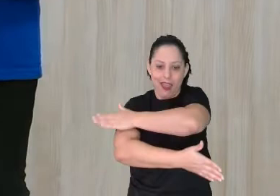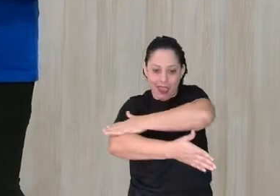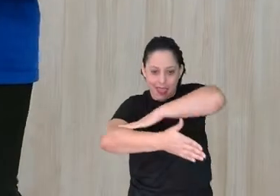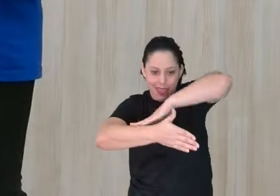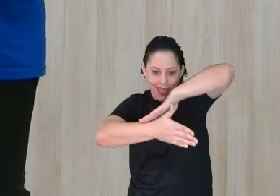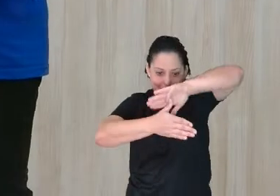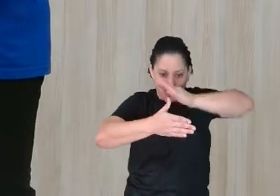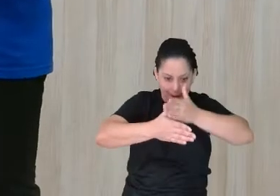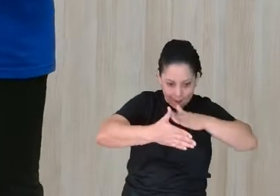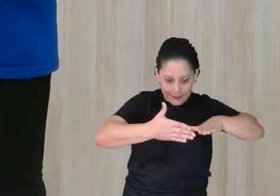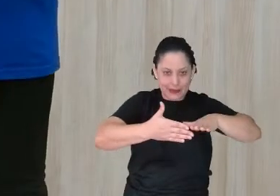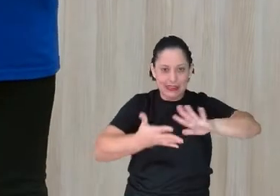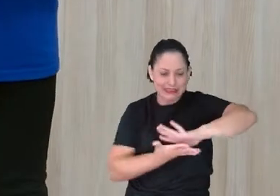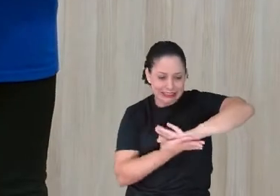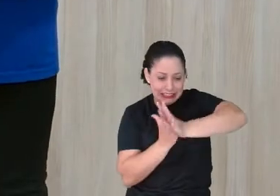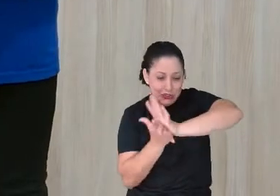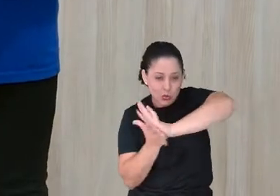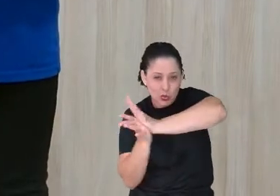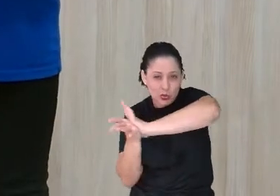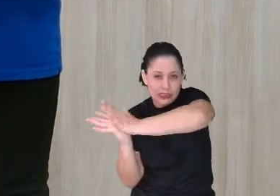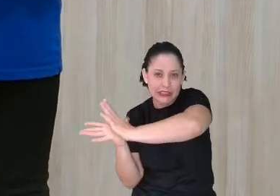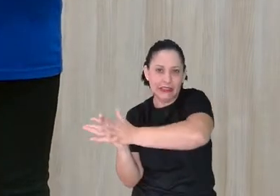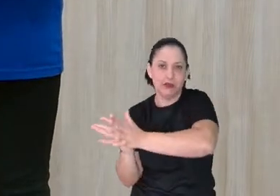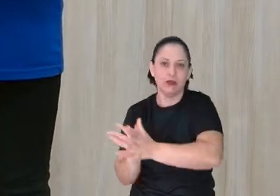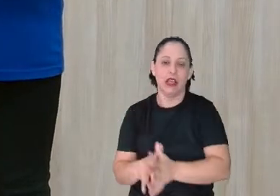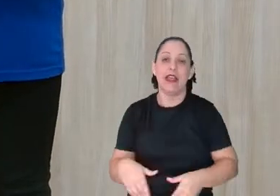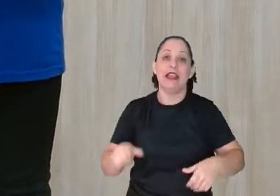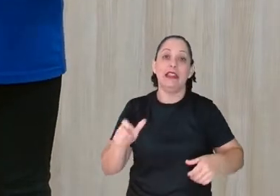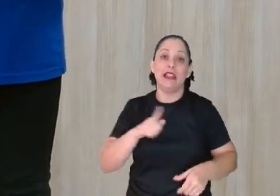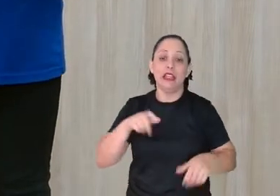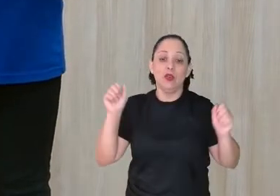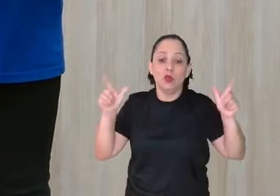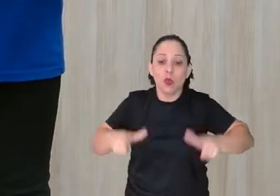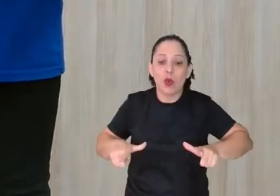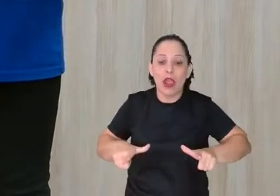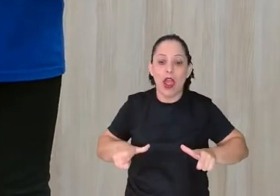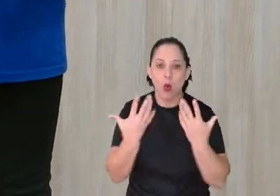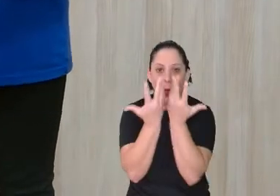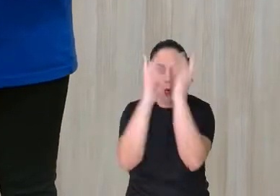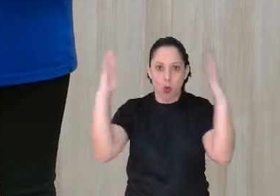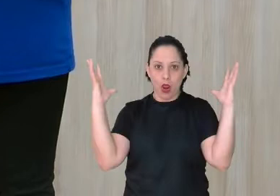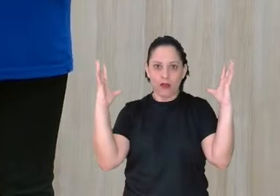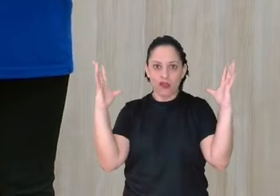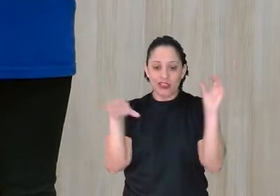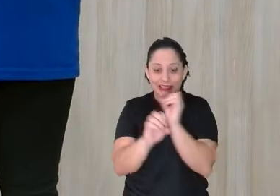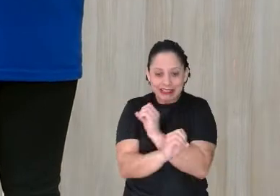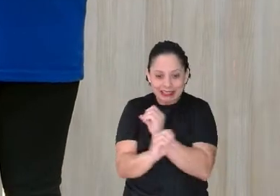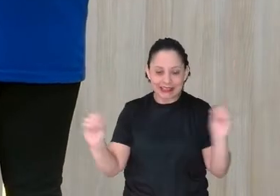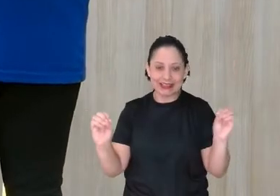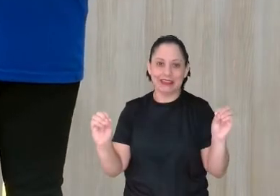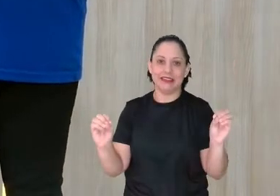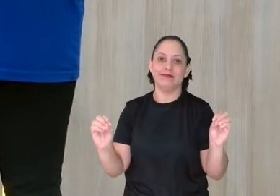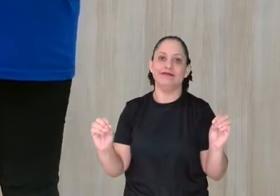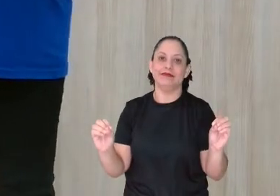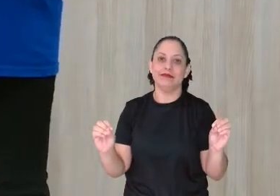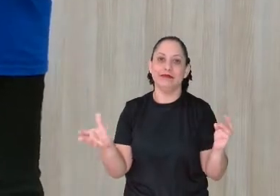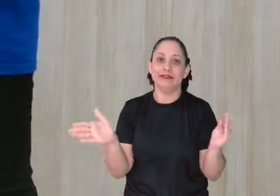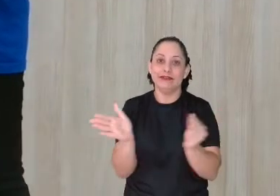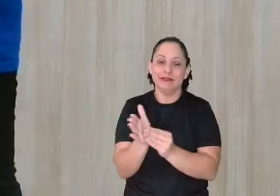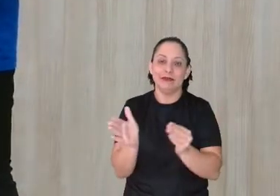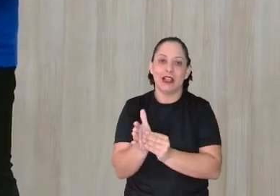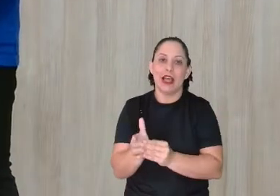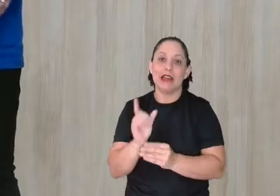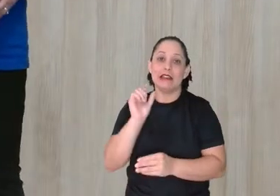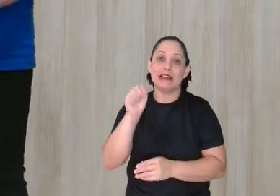que esse ecossistema está tão ameaçado que existem já lugares que não apresentam mais. Se formos fazer um estudo numa linha do